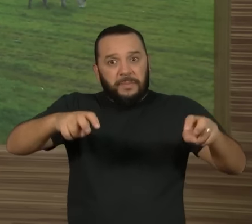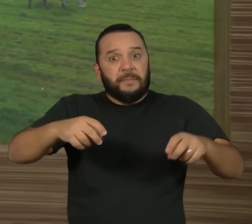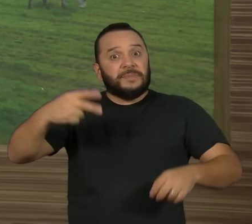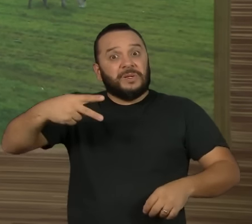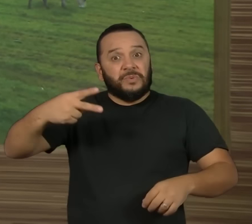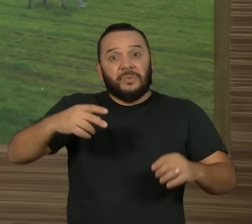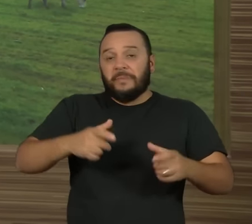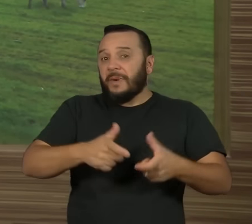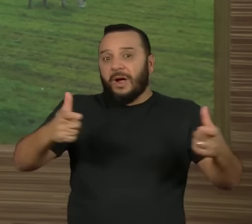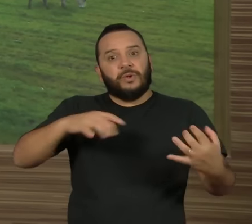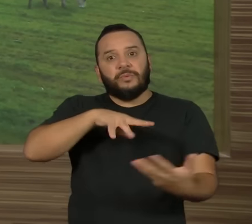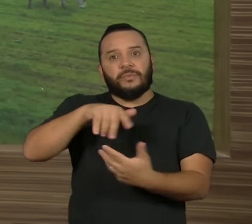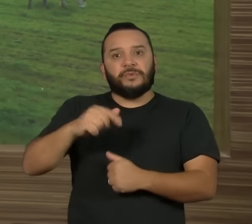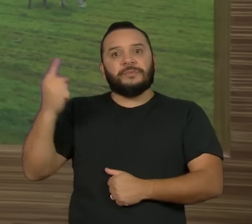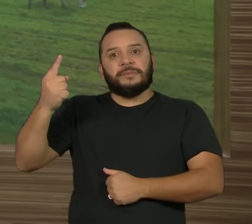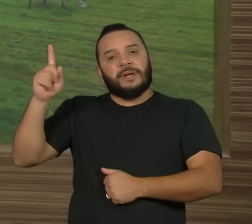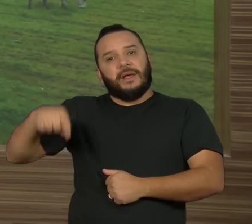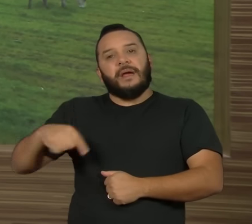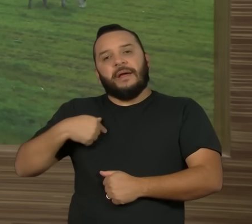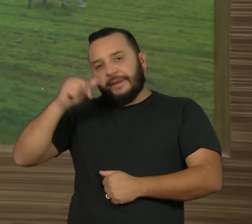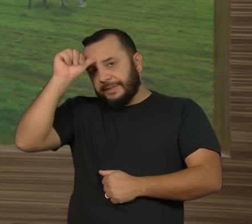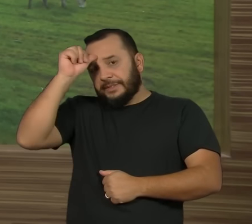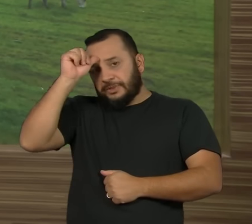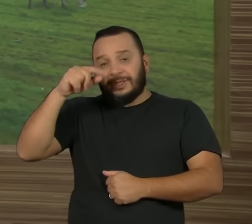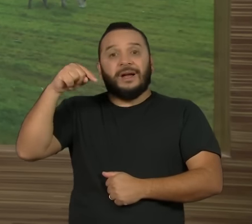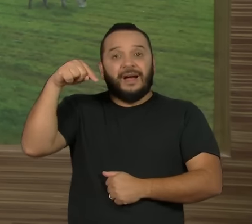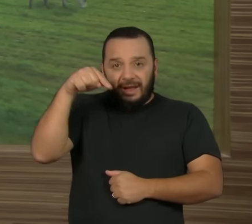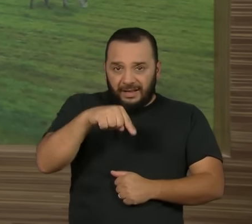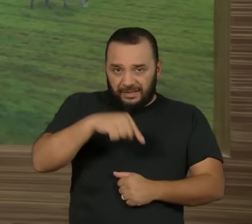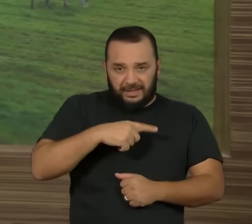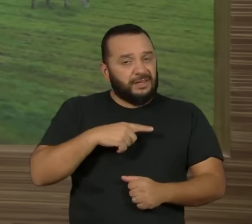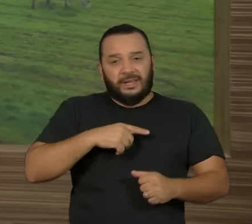aqui não há restrição ao avanço da pecuária.